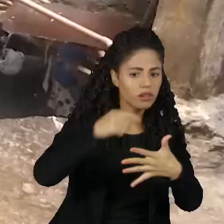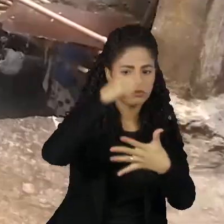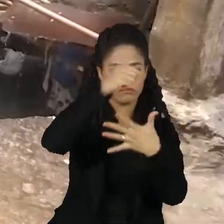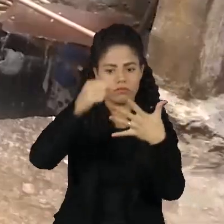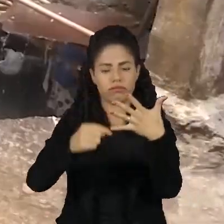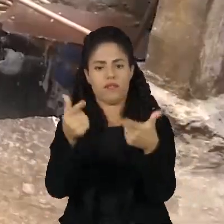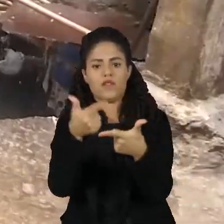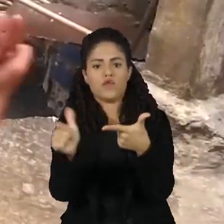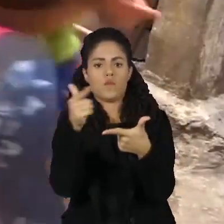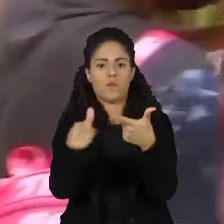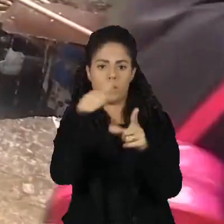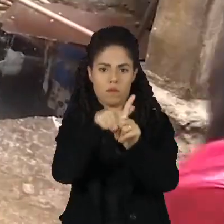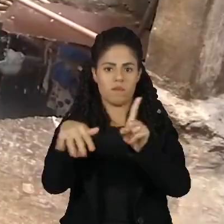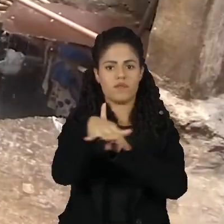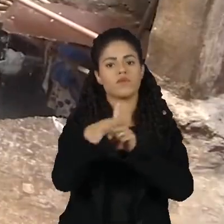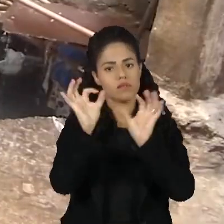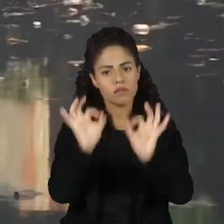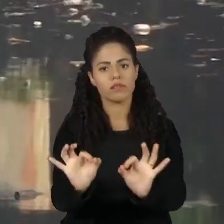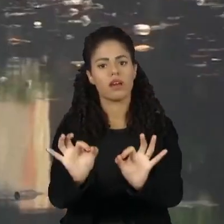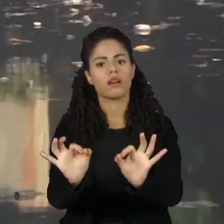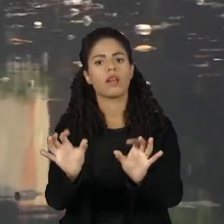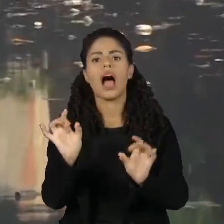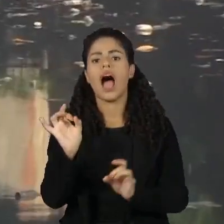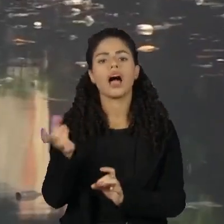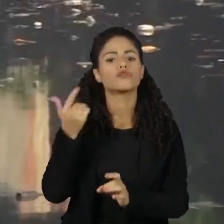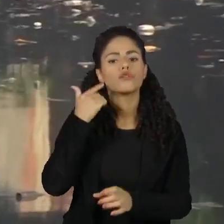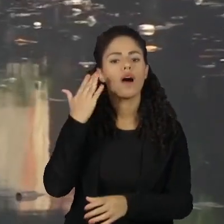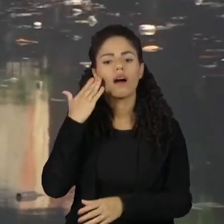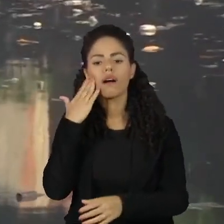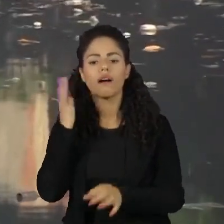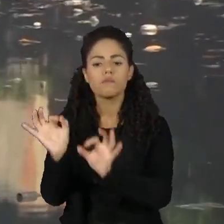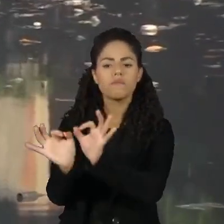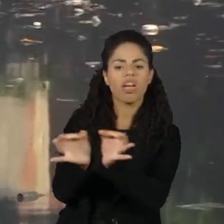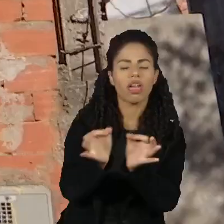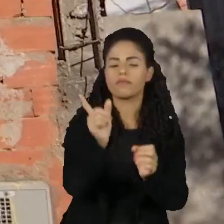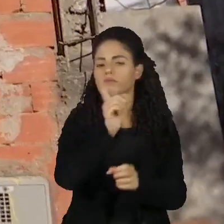para a população como um todo, né? E não só para parcelas específicas da população.